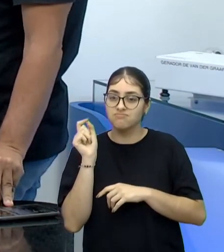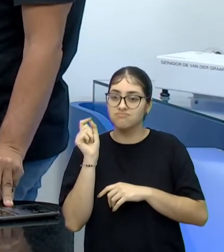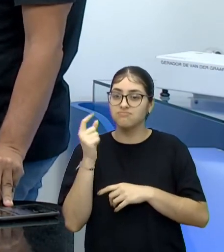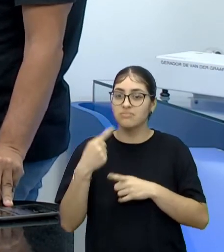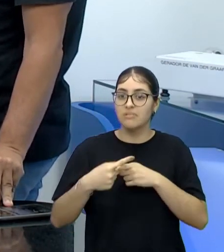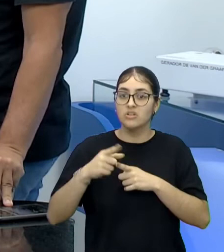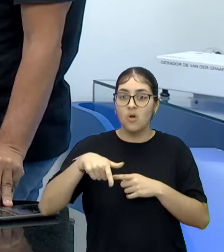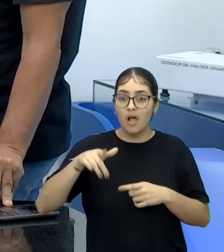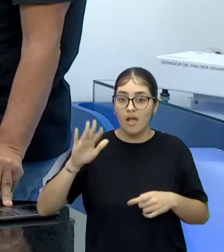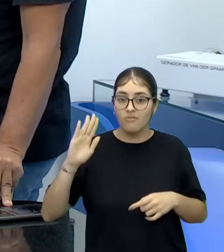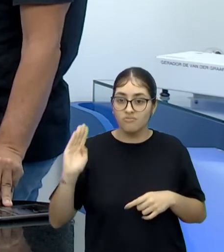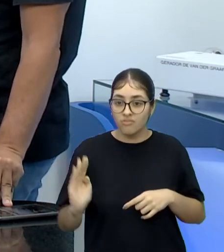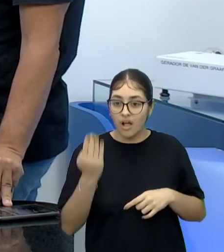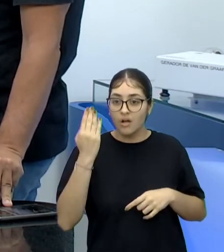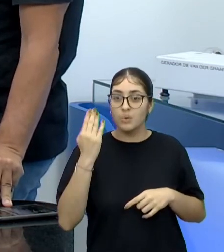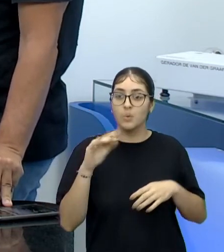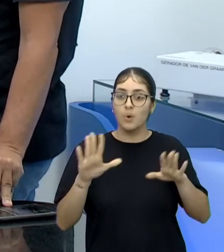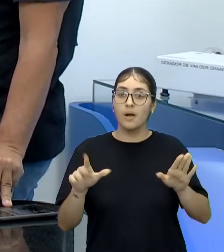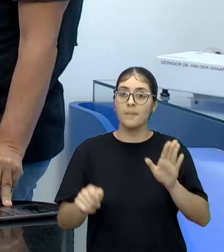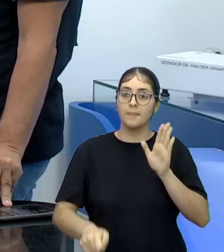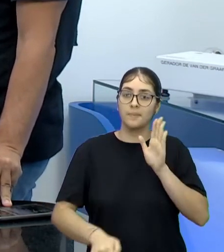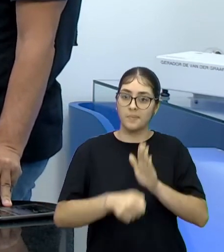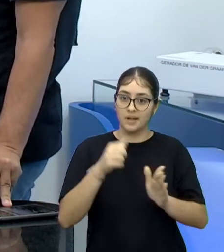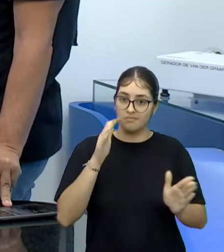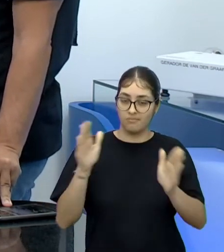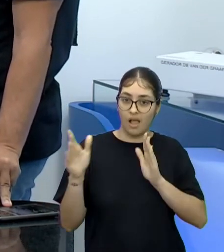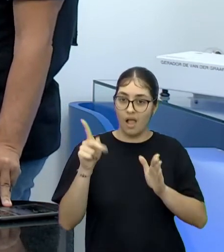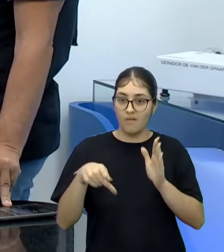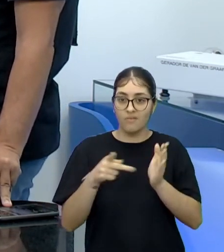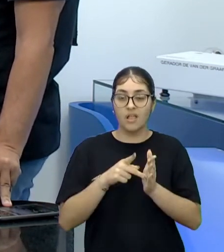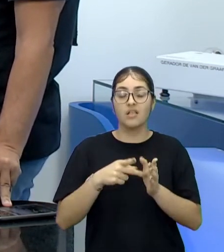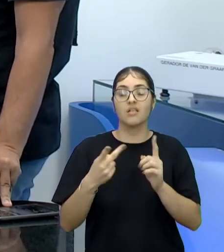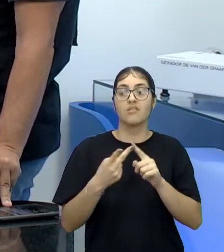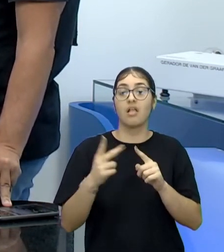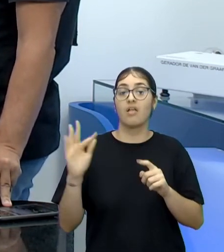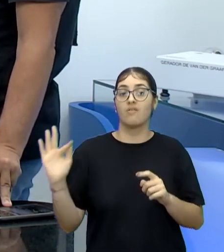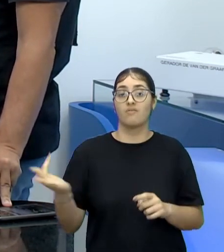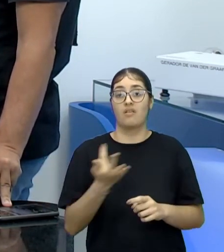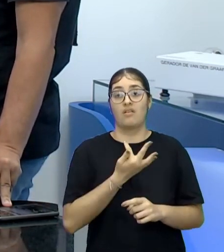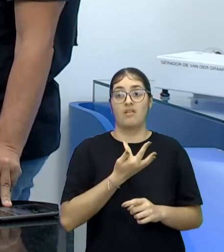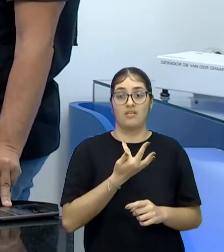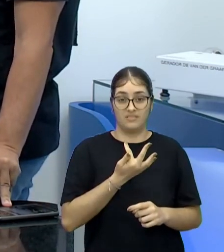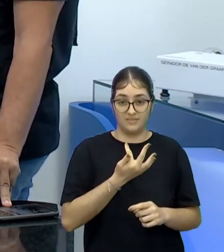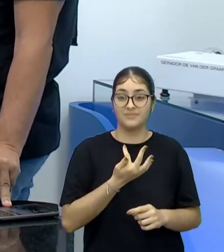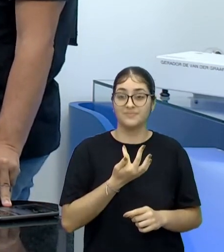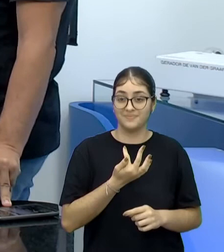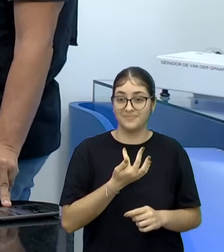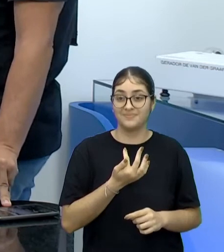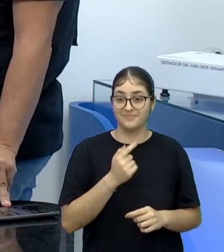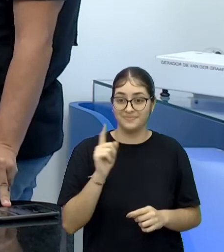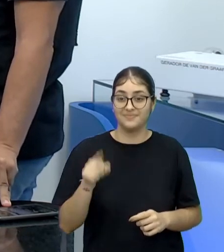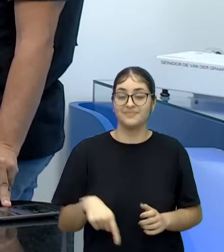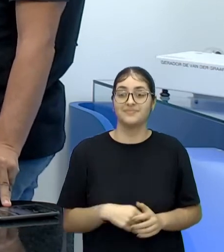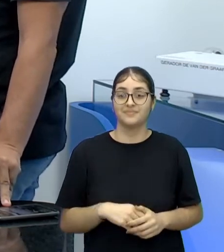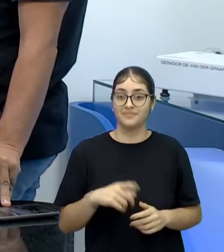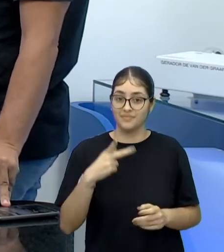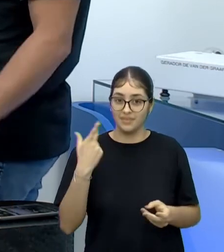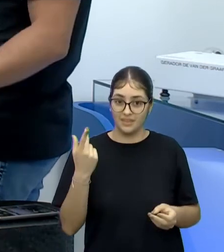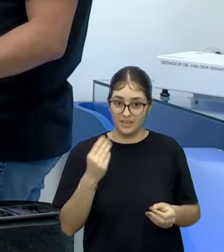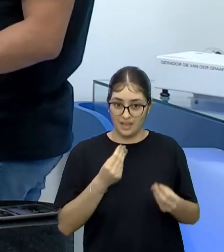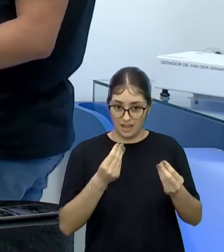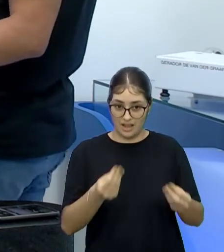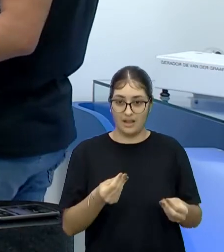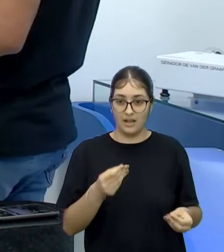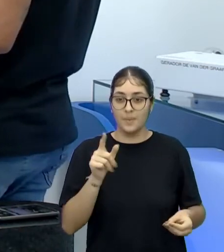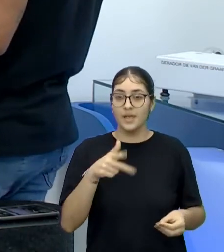só é falso quando a primeira parte for verdade e a segunda for falsa, que é a Vera Fischer, né? Até o Mauro aqui pegou e entregou o jogo, ele falou o